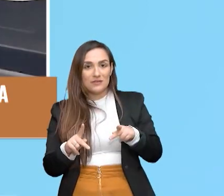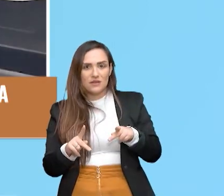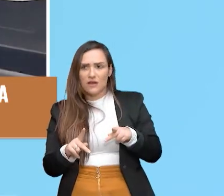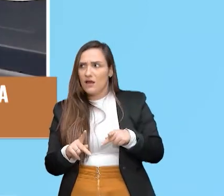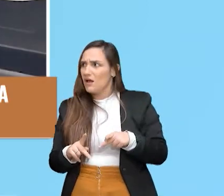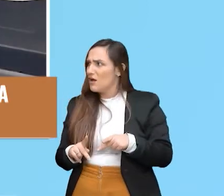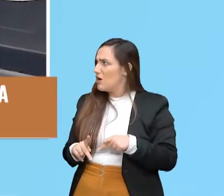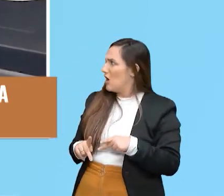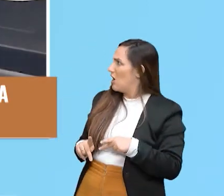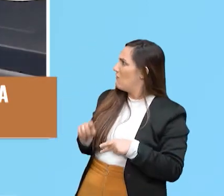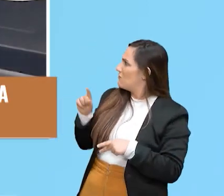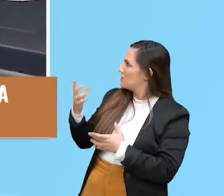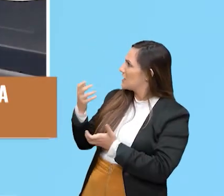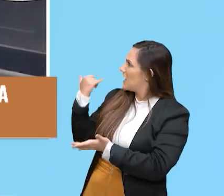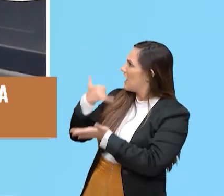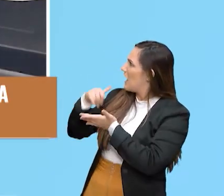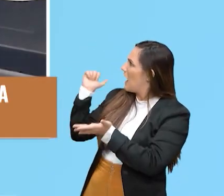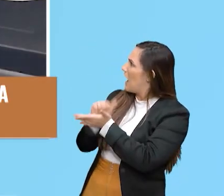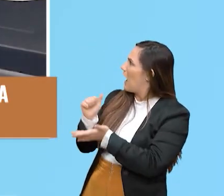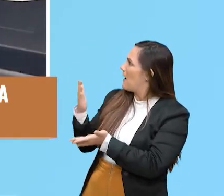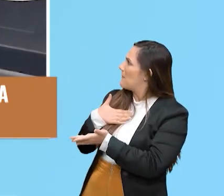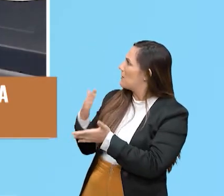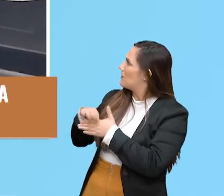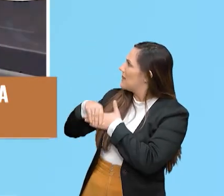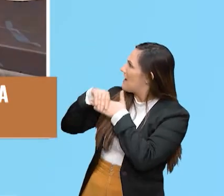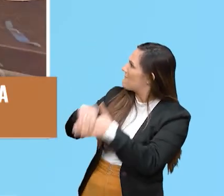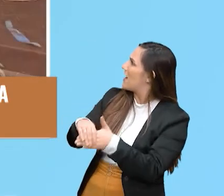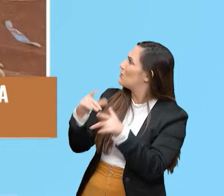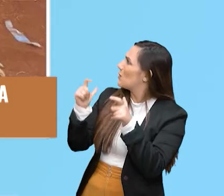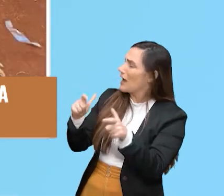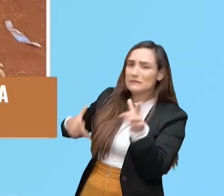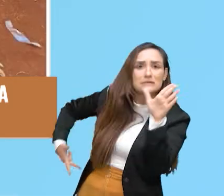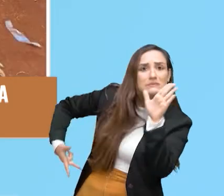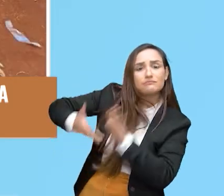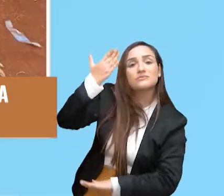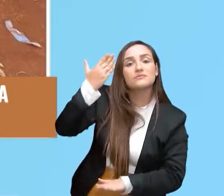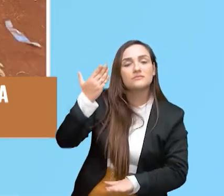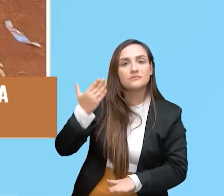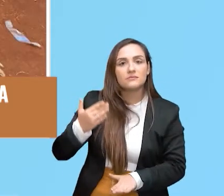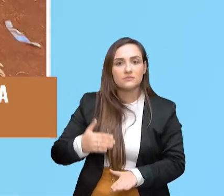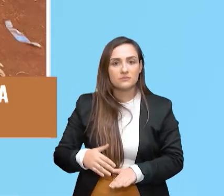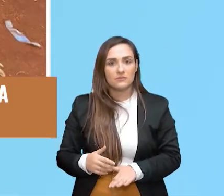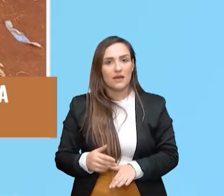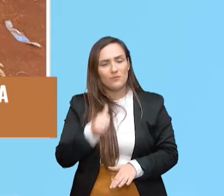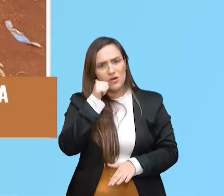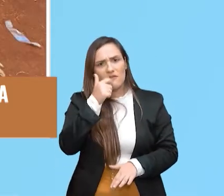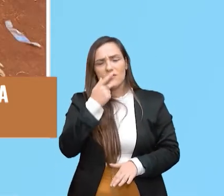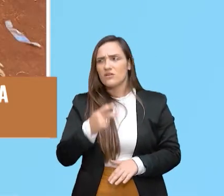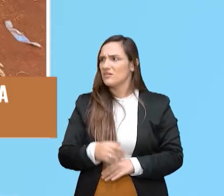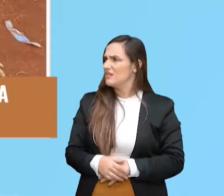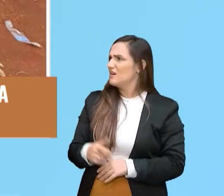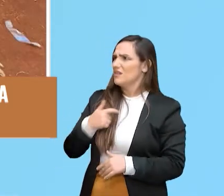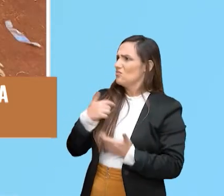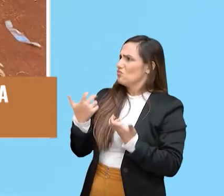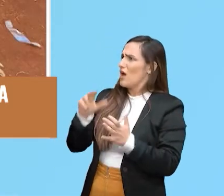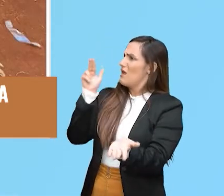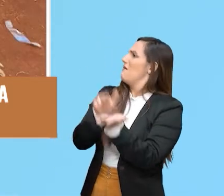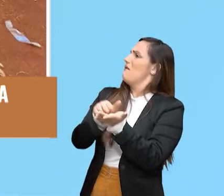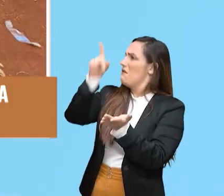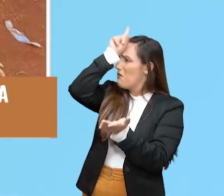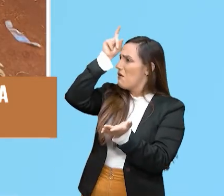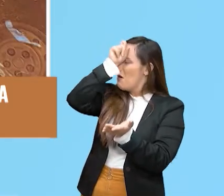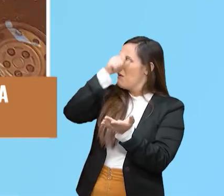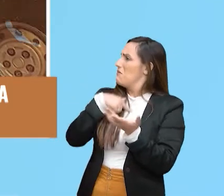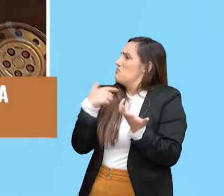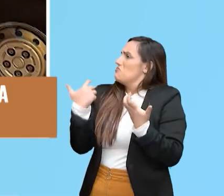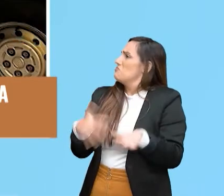que queriam institucionalizar aquelas pessoas em situação de rua. Lembro-me bem de uma assistida que disse: eu não quero